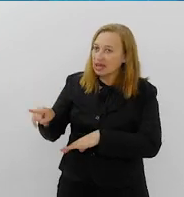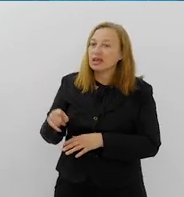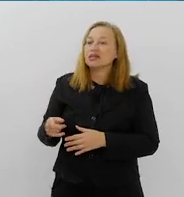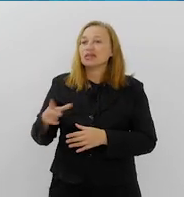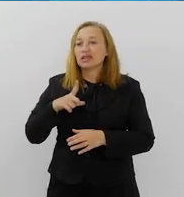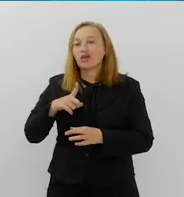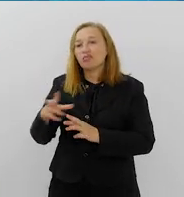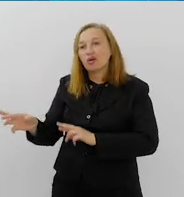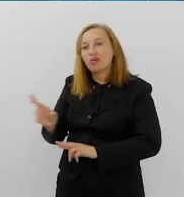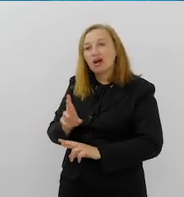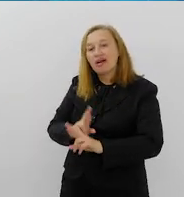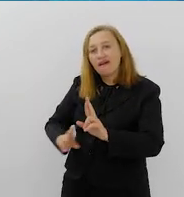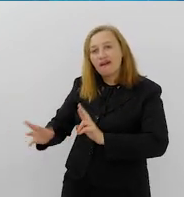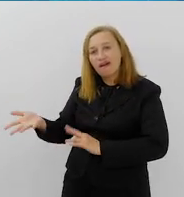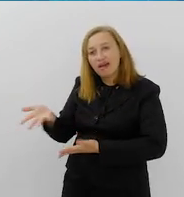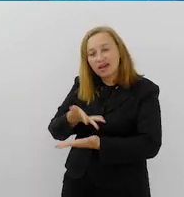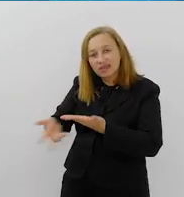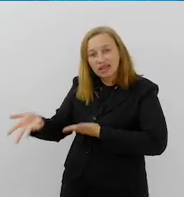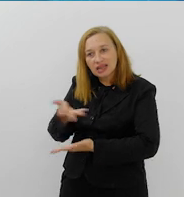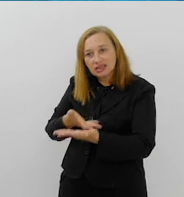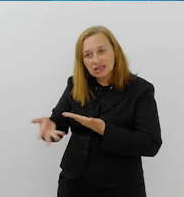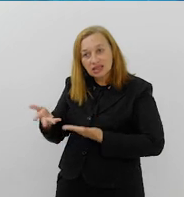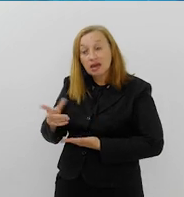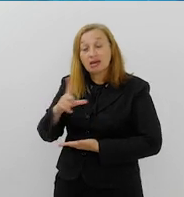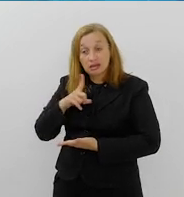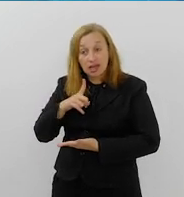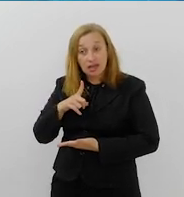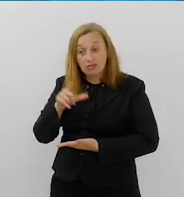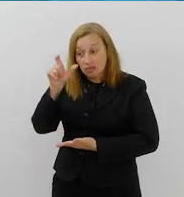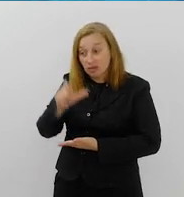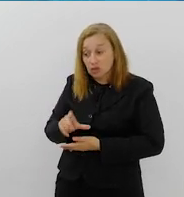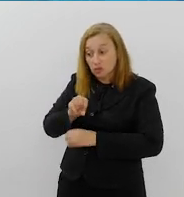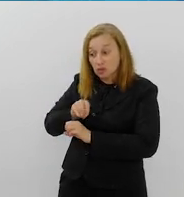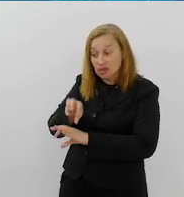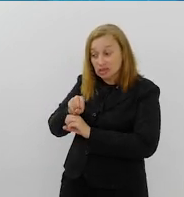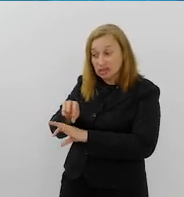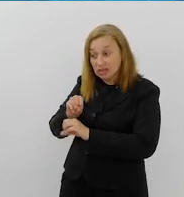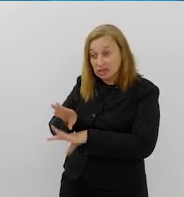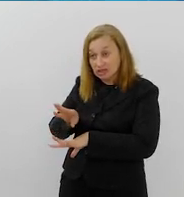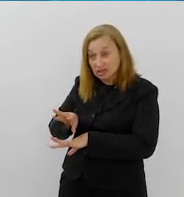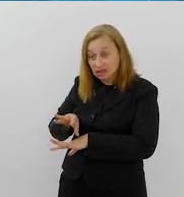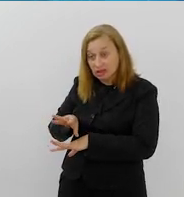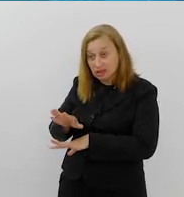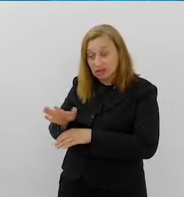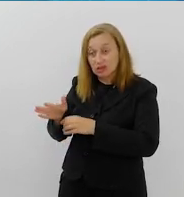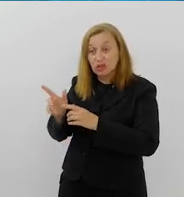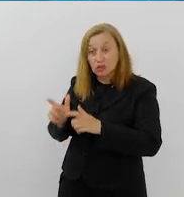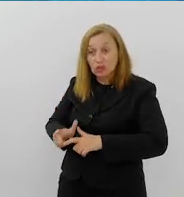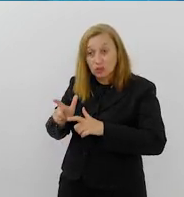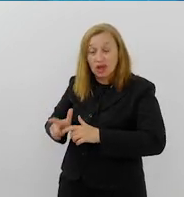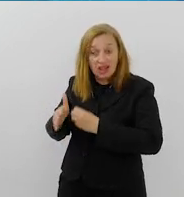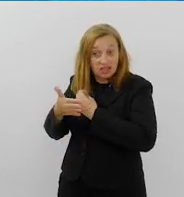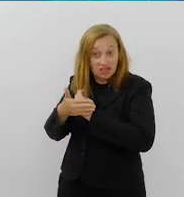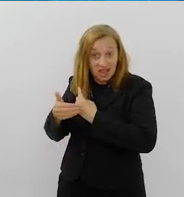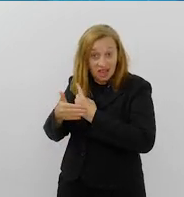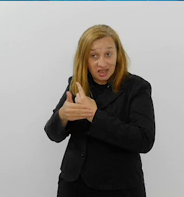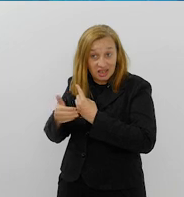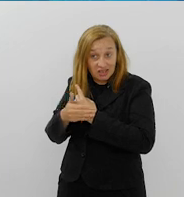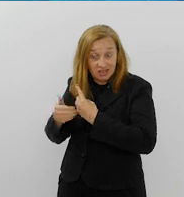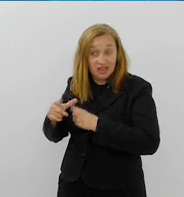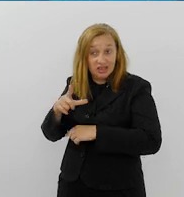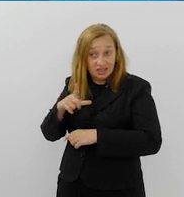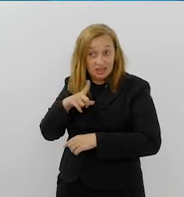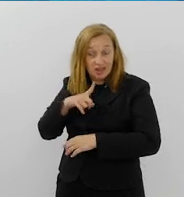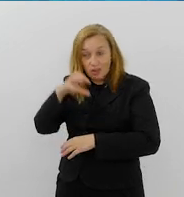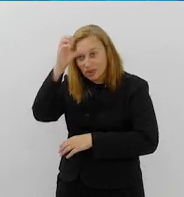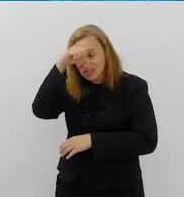tenho uma interação, né? Porque tem alguém ali ensinando. Alguém de afeto, um lugar de carinho, e